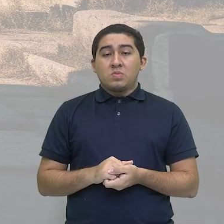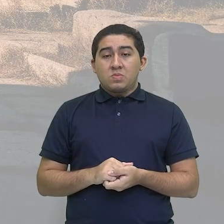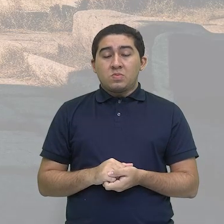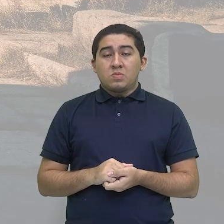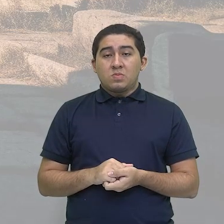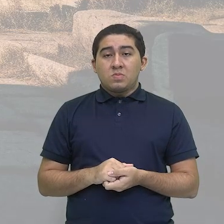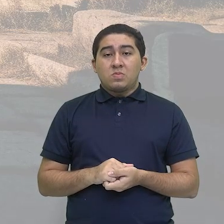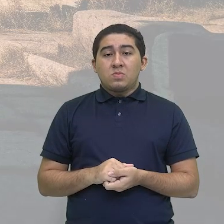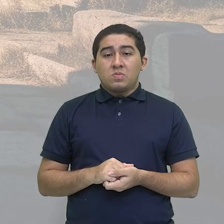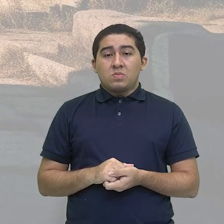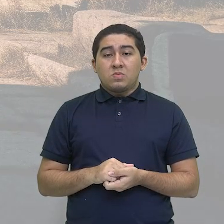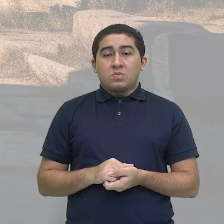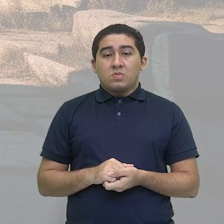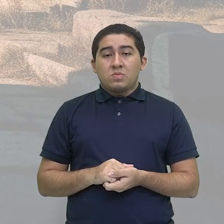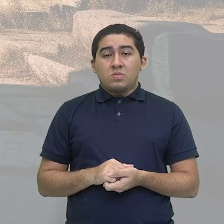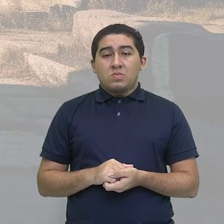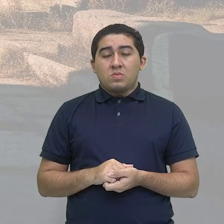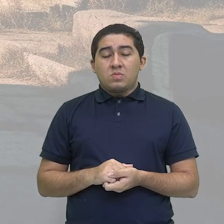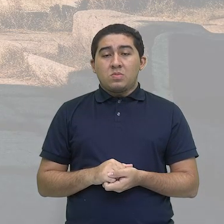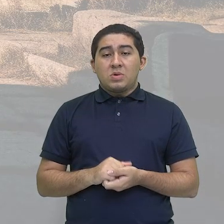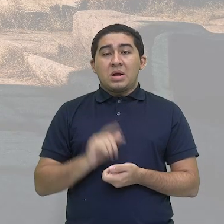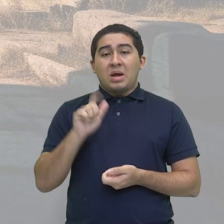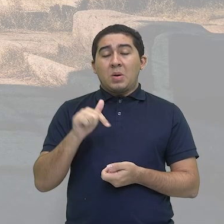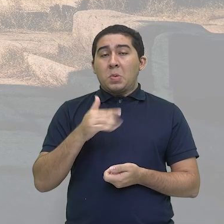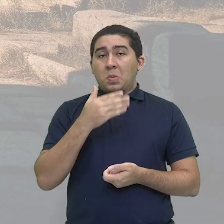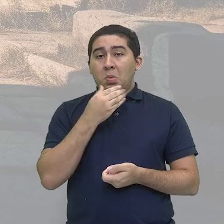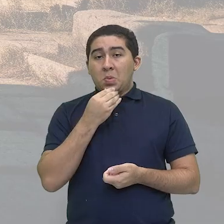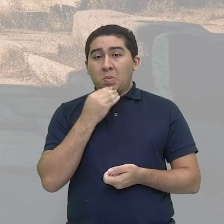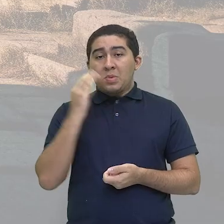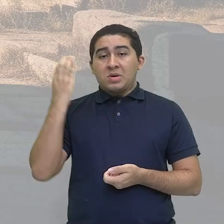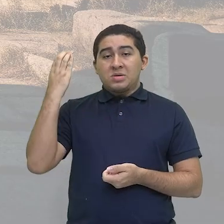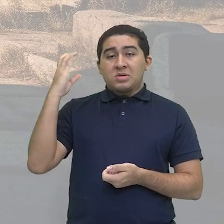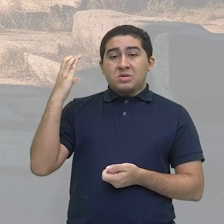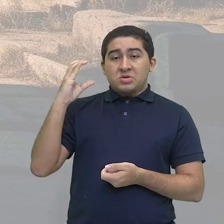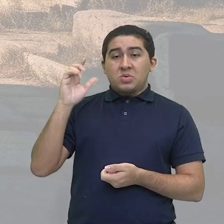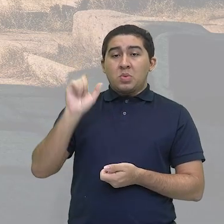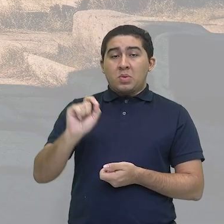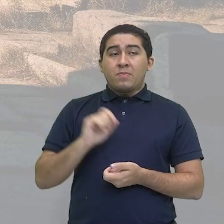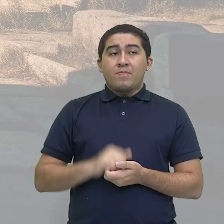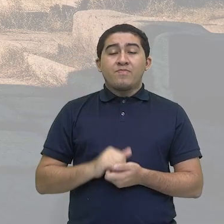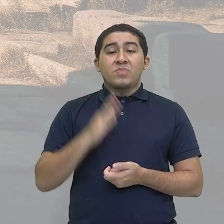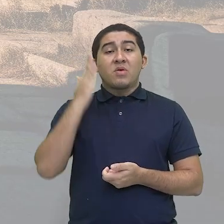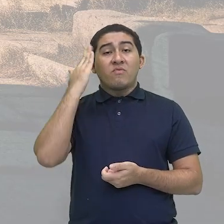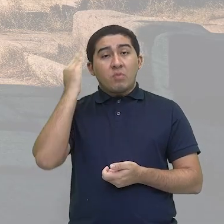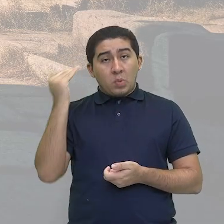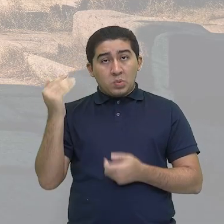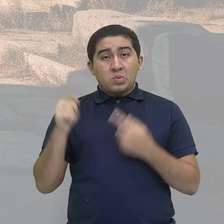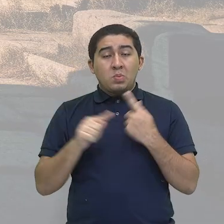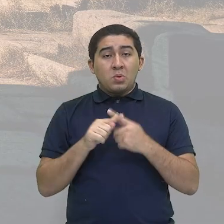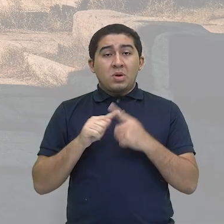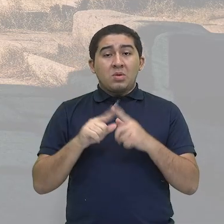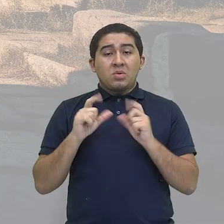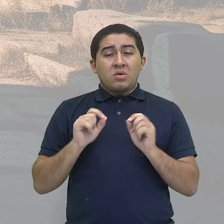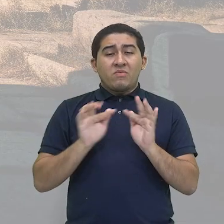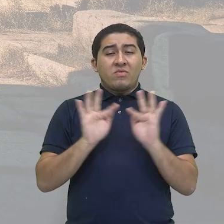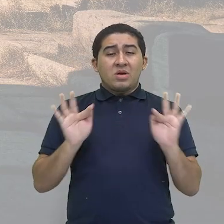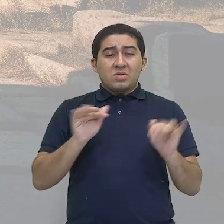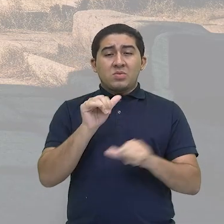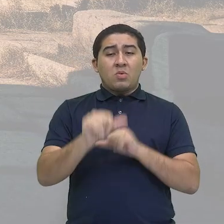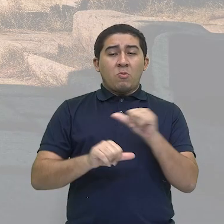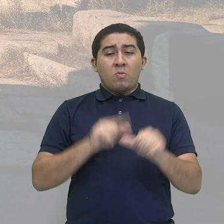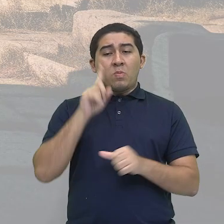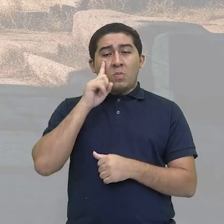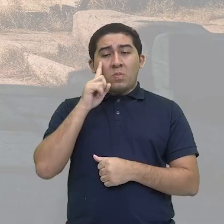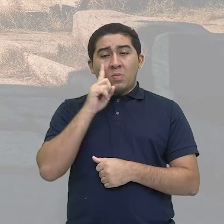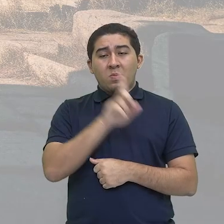de um cientista que ele é famoso, porque ele melhorou aí essa frase. É esse cientista aqui